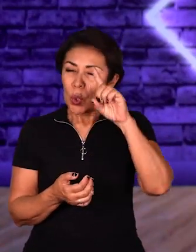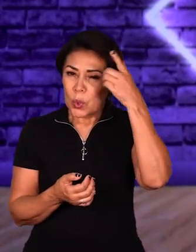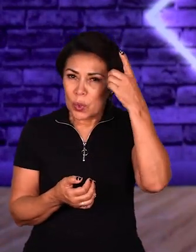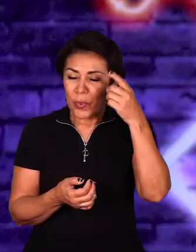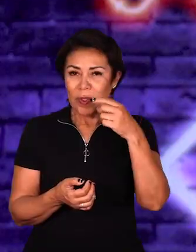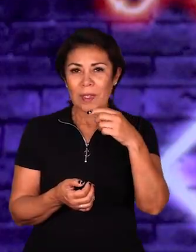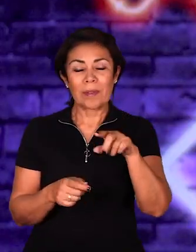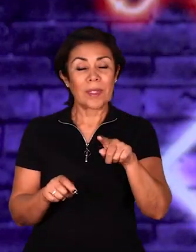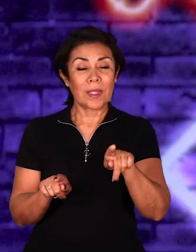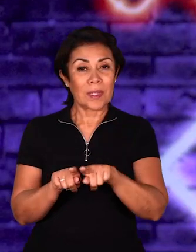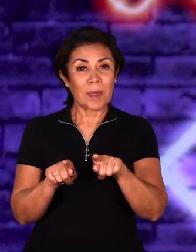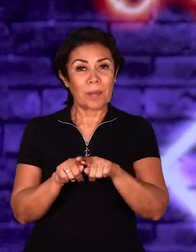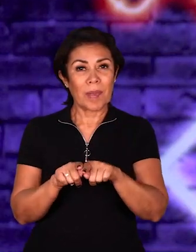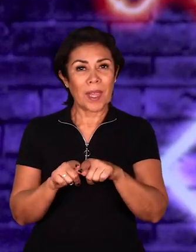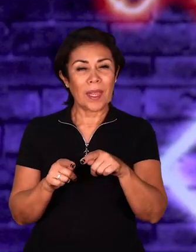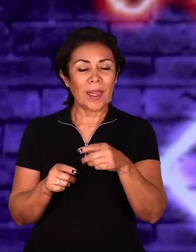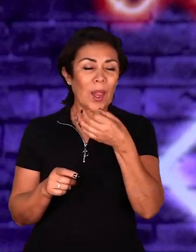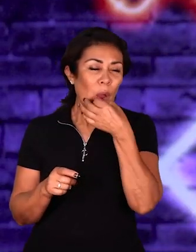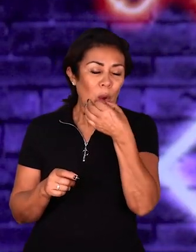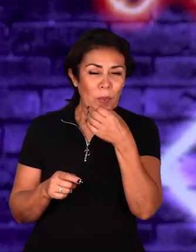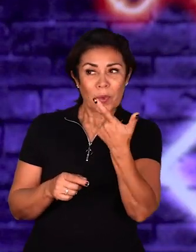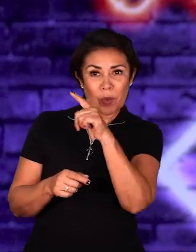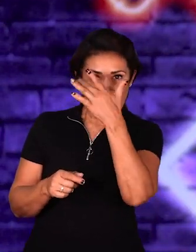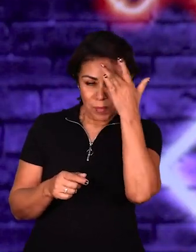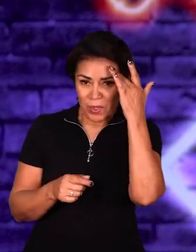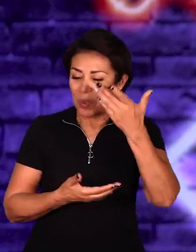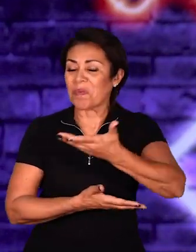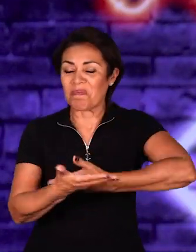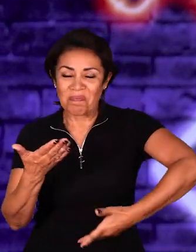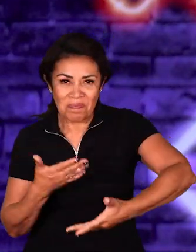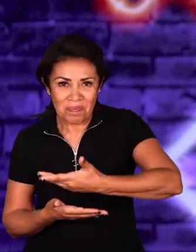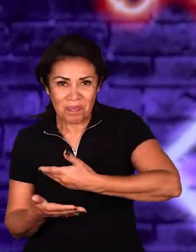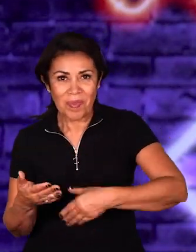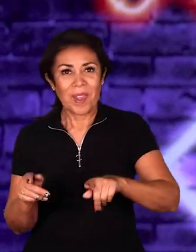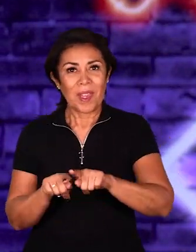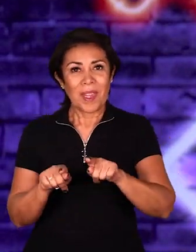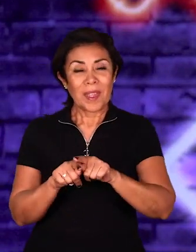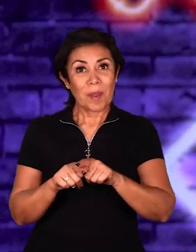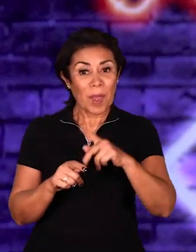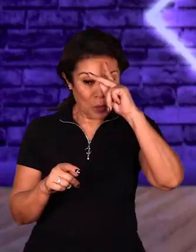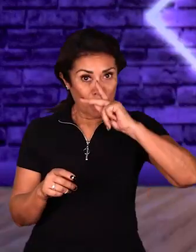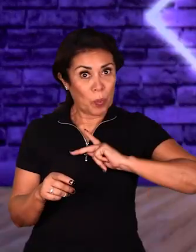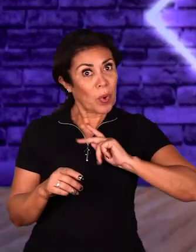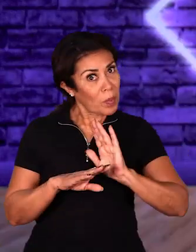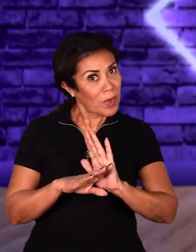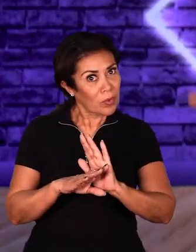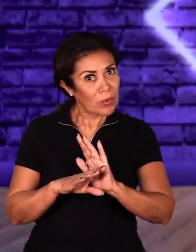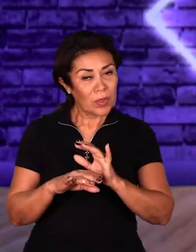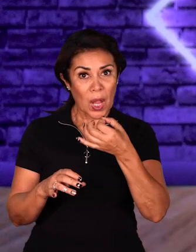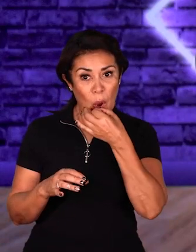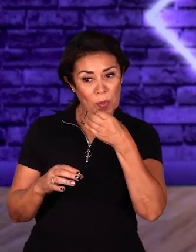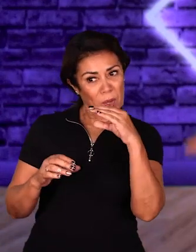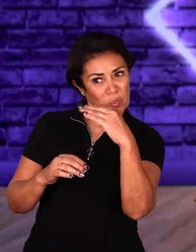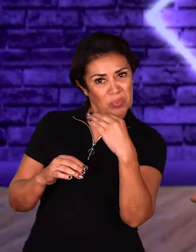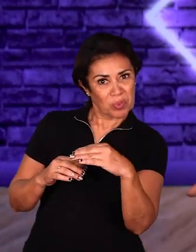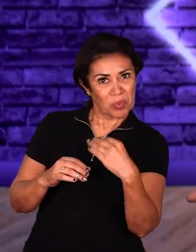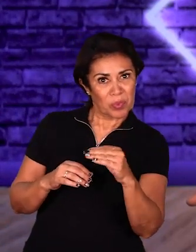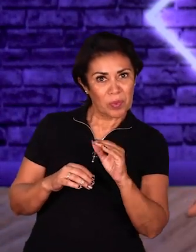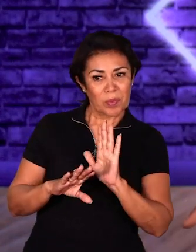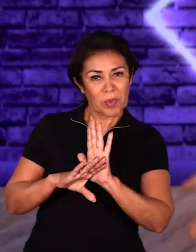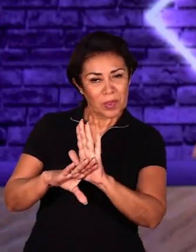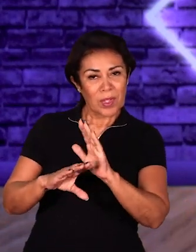e baixá-lo, além de tirar dúvidas e trocar ideias com outras pessoas sobre correções e melhorias a serem feitas. E, claro, também enviar as nossas